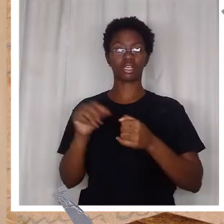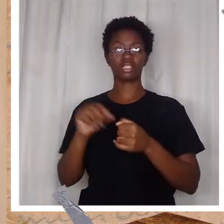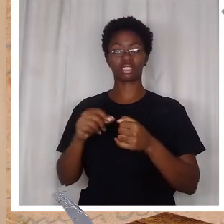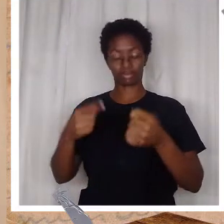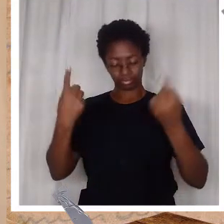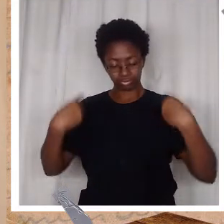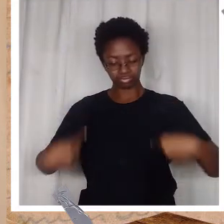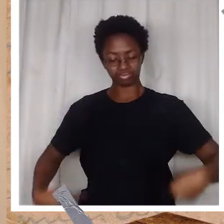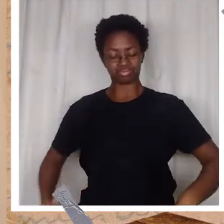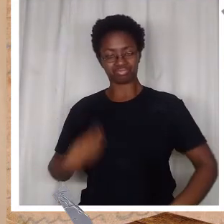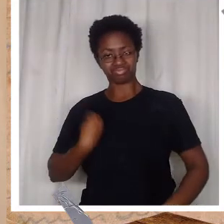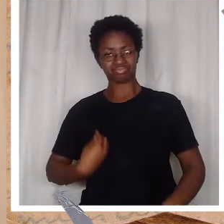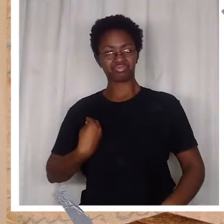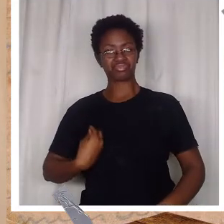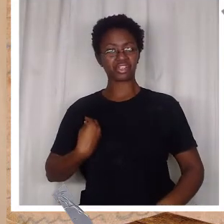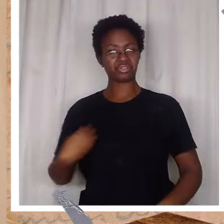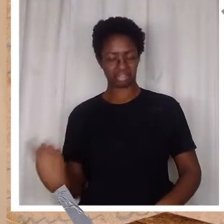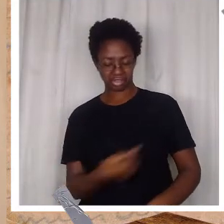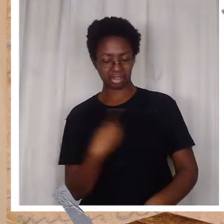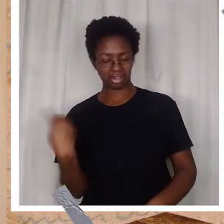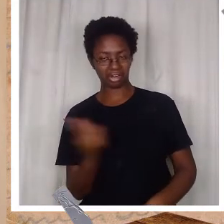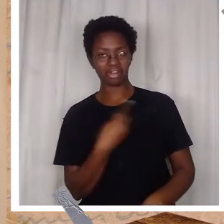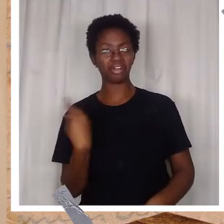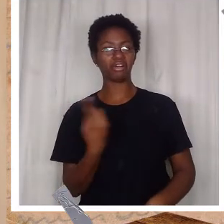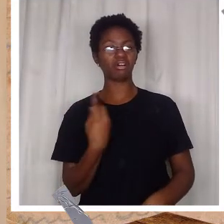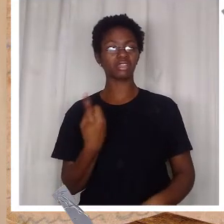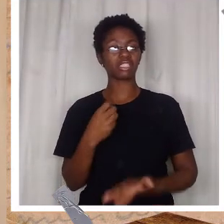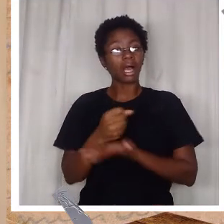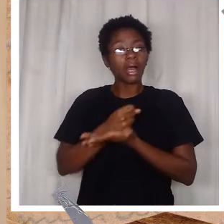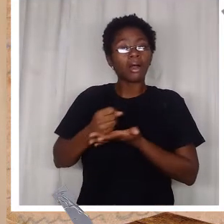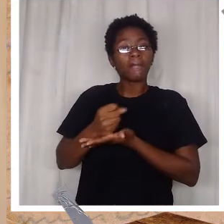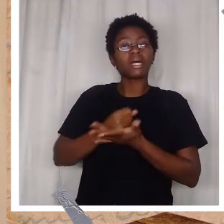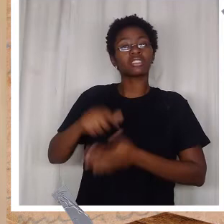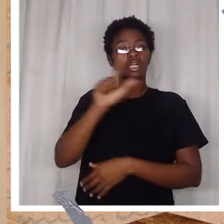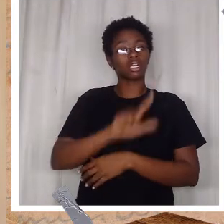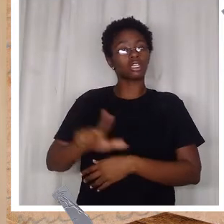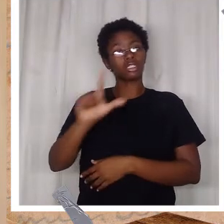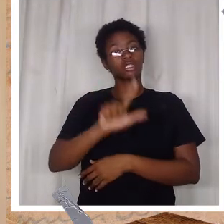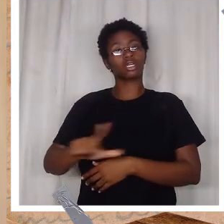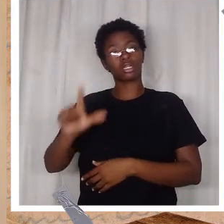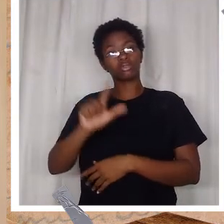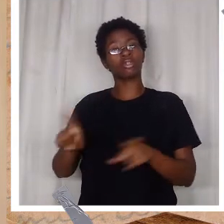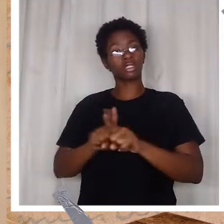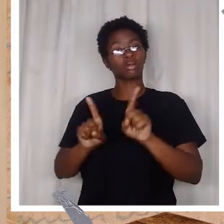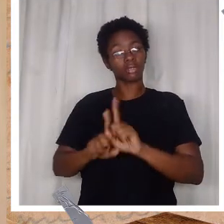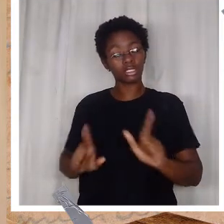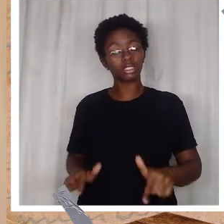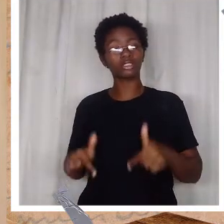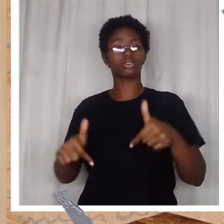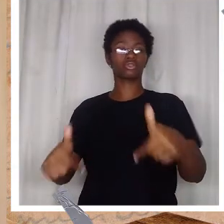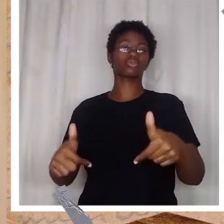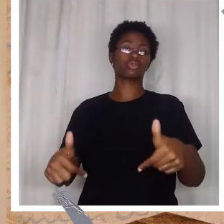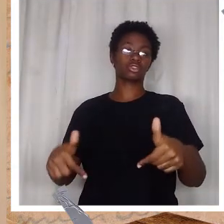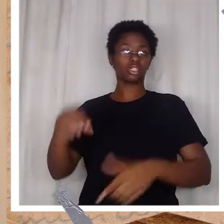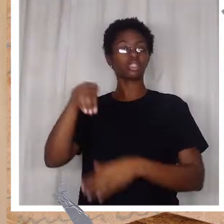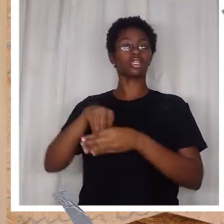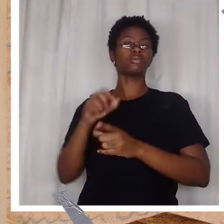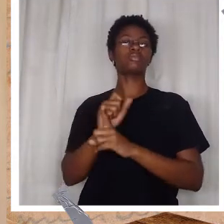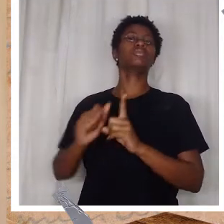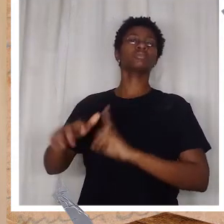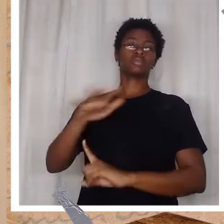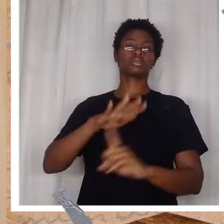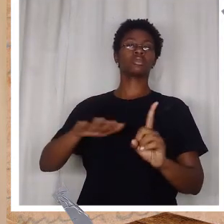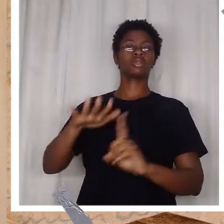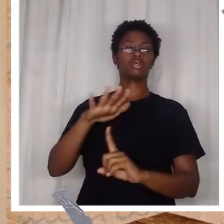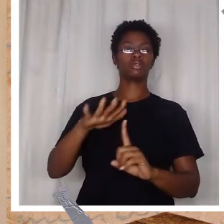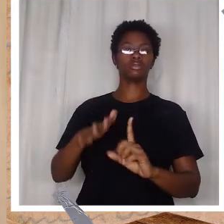cotidiano, a matéria-prima que ela fazia para a sua literatura e para as suas atitudes de cidadão, no caso de cidadã. Então, para